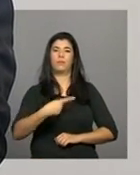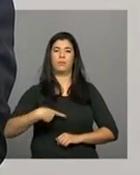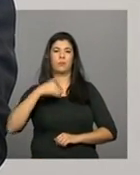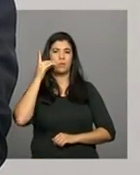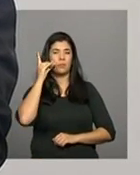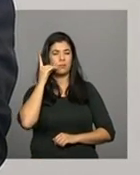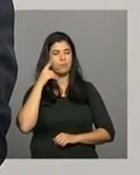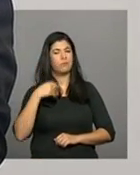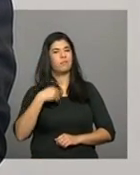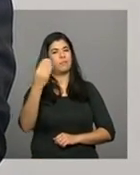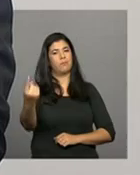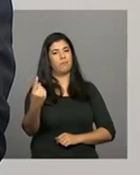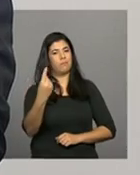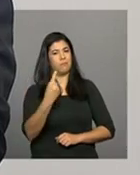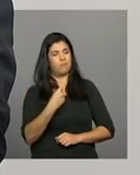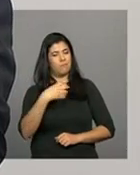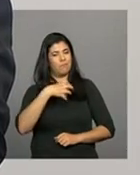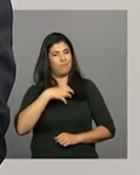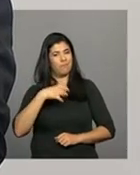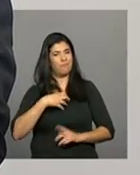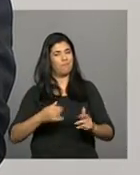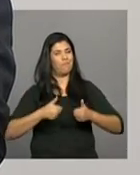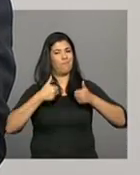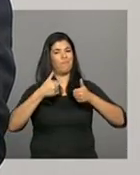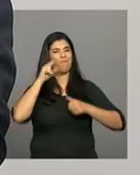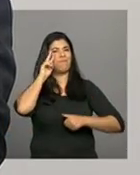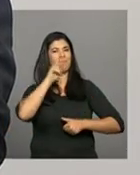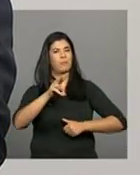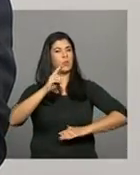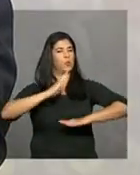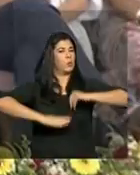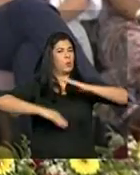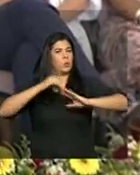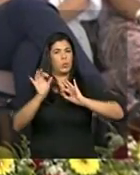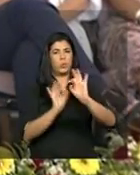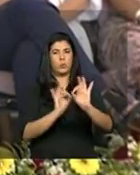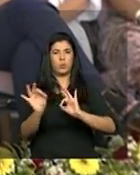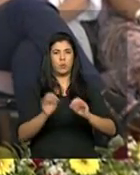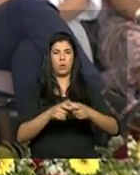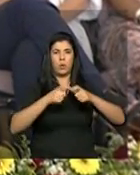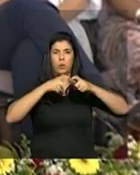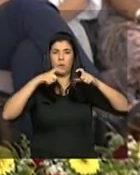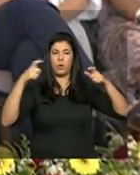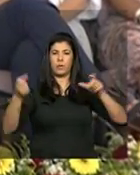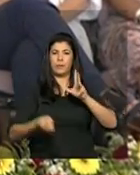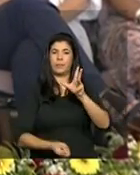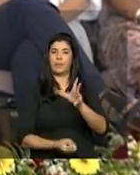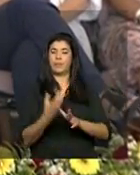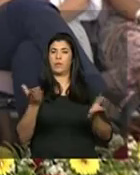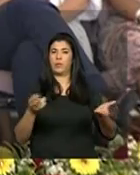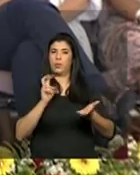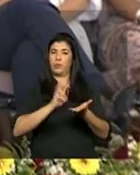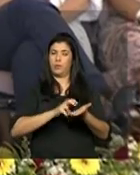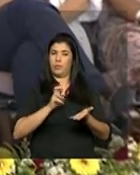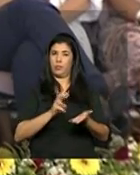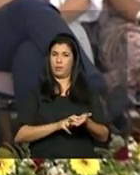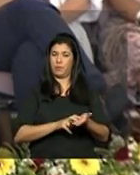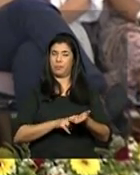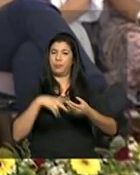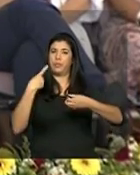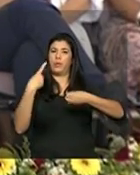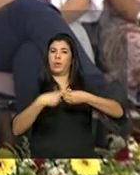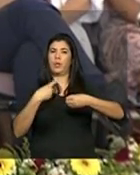e satisfação por vermos uma obra de tamanha magnitude sendo inaugurada nessa manhã. Campo